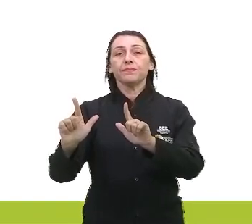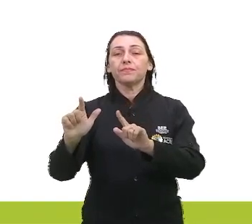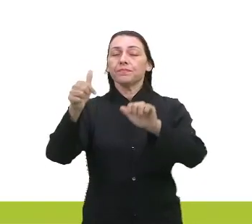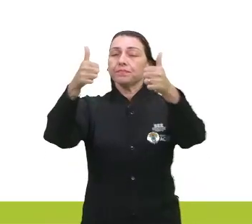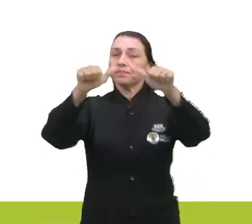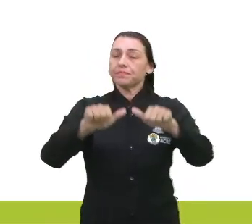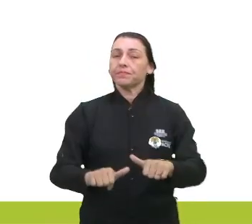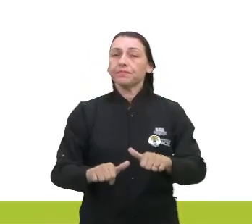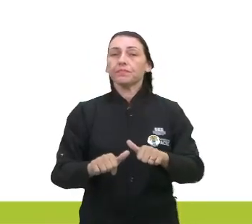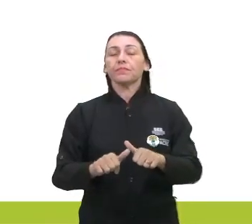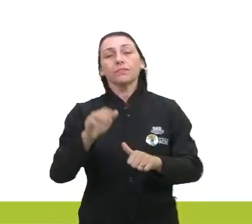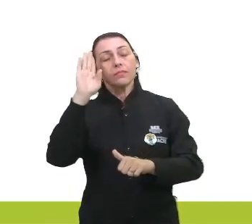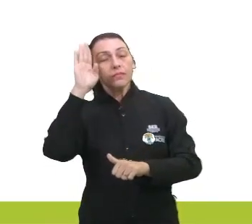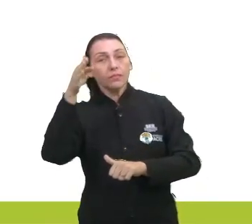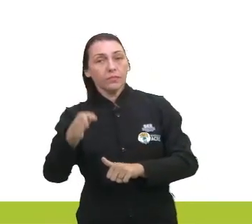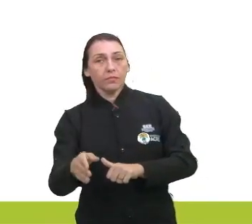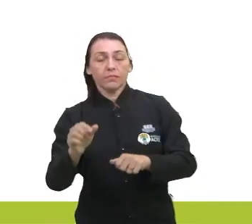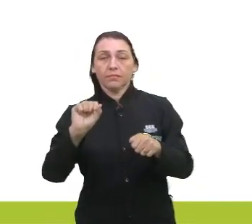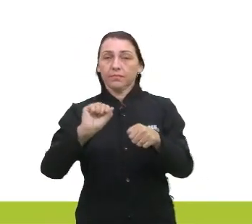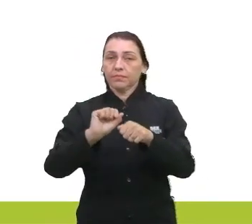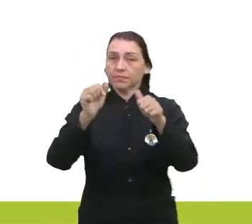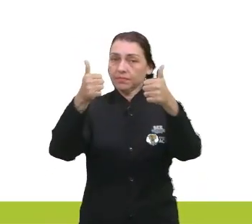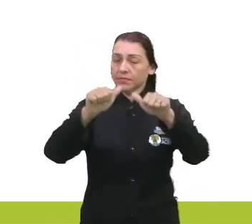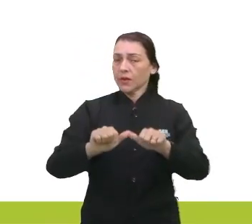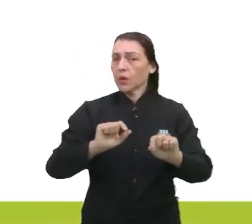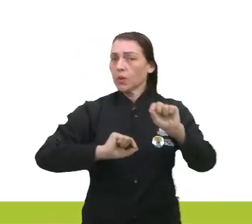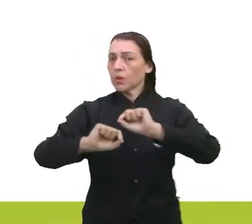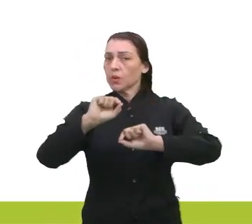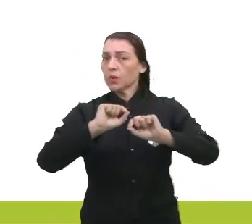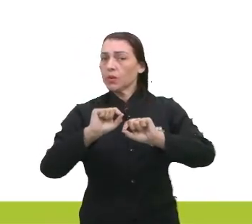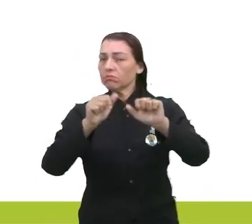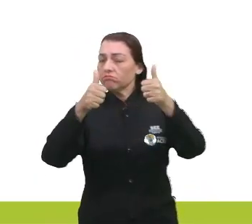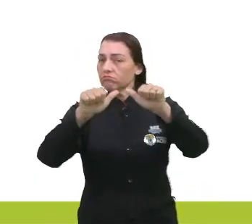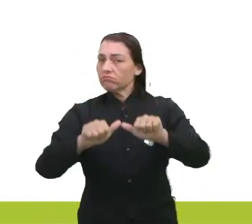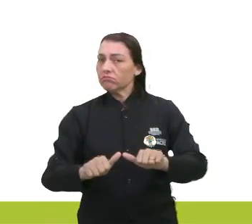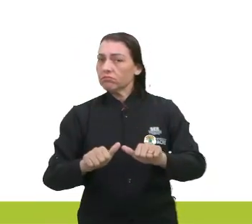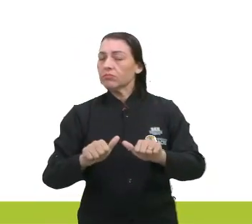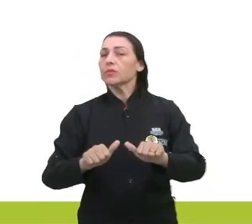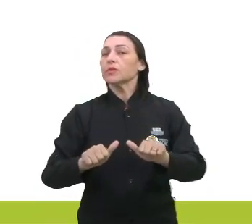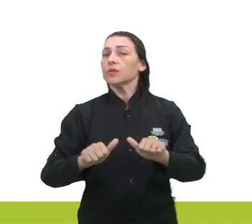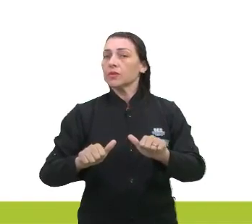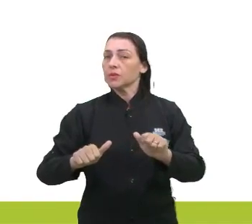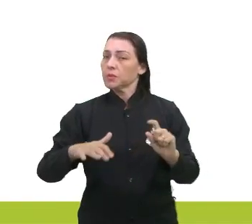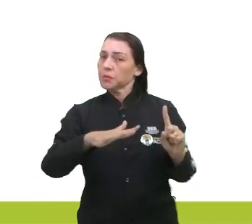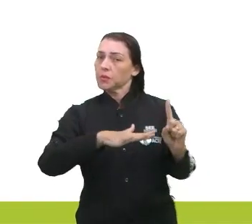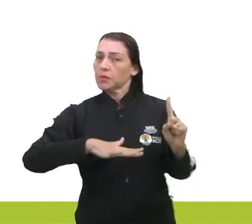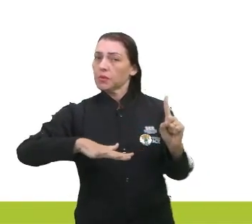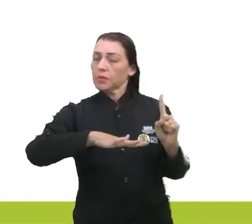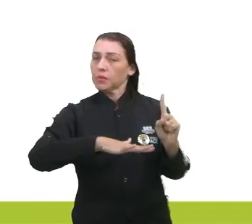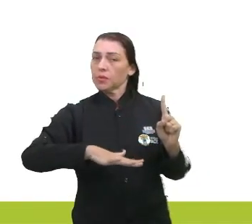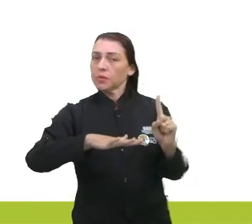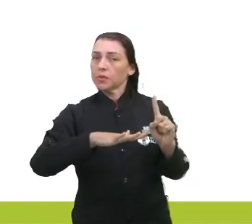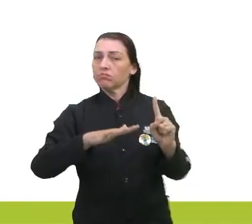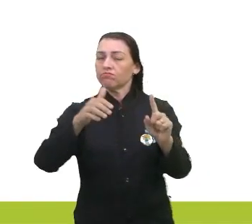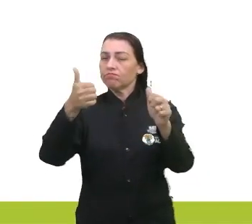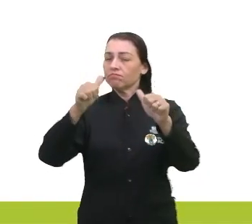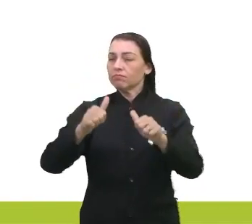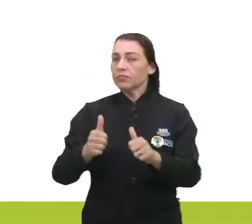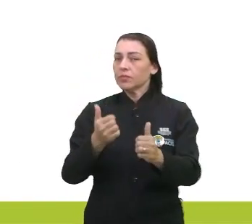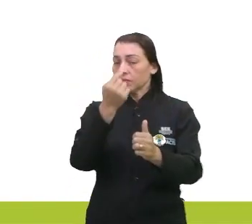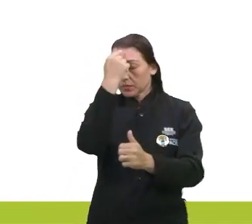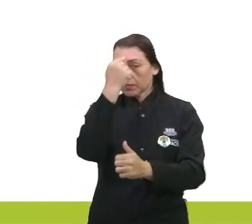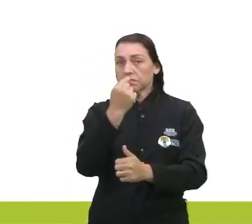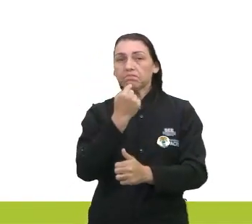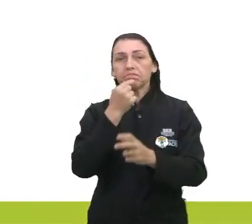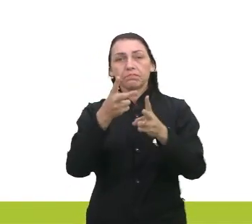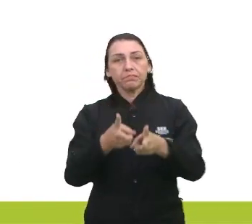análise. A princípio, a gente vai fazer uma análise um pouco mais uma análise um pouco mais sociológica, né? Então, analisa a imagem,